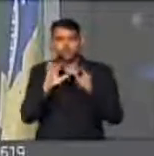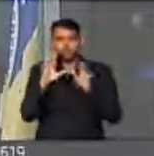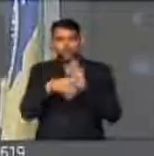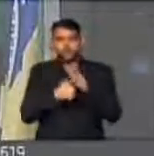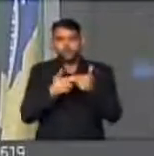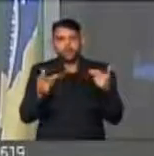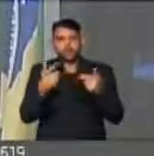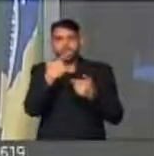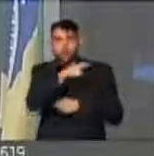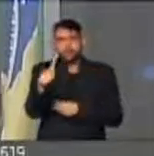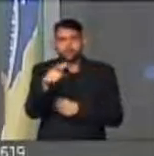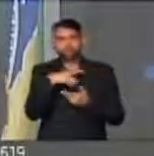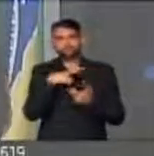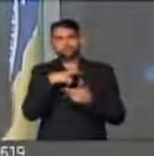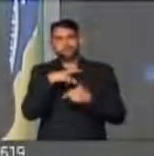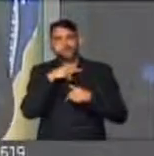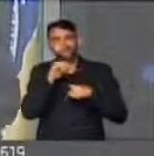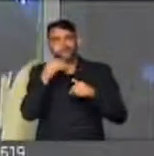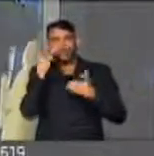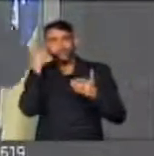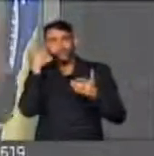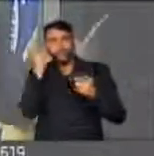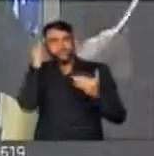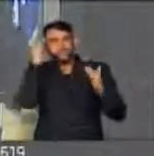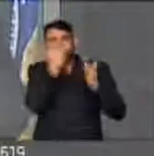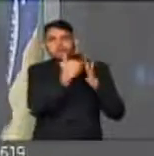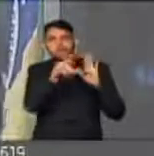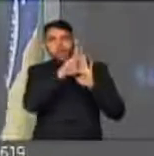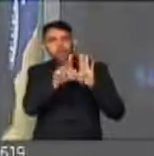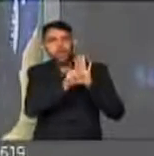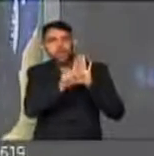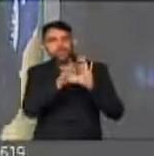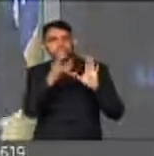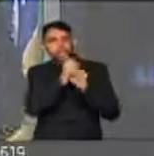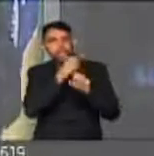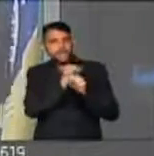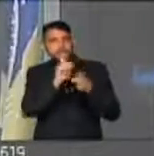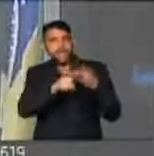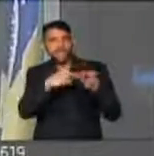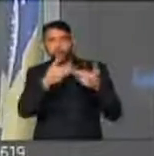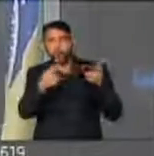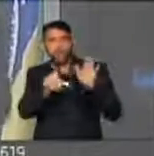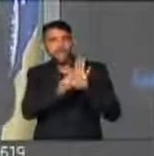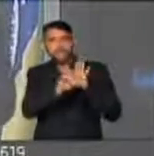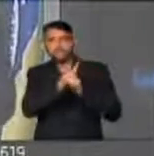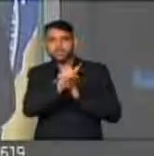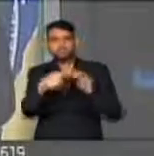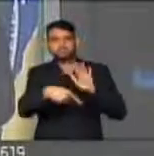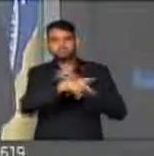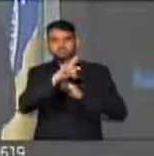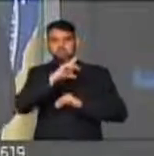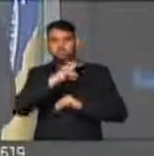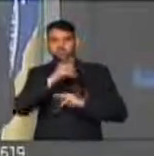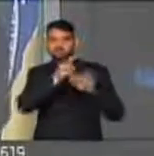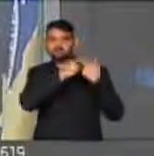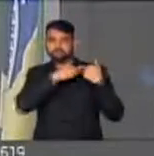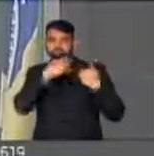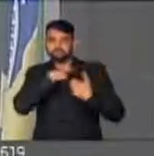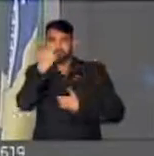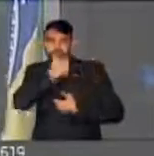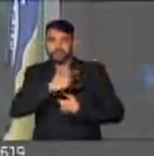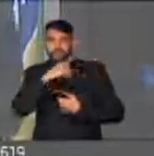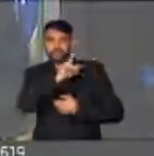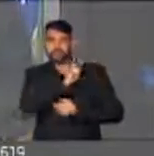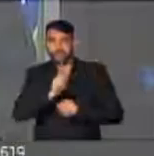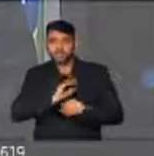assaltam, roubam ou transgridem as leis nacionais, sejam elas orçamentárias ou discricionais das suas funções. Mas e aí